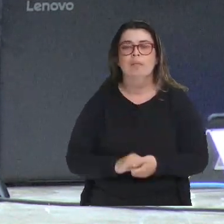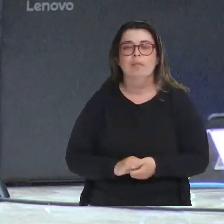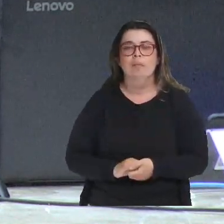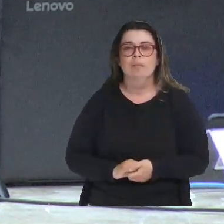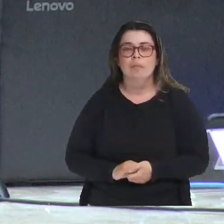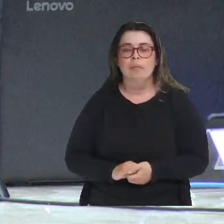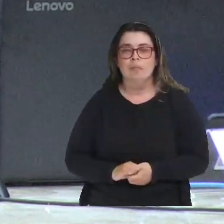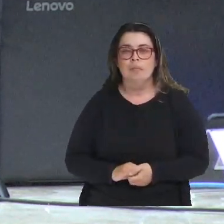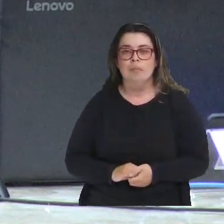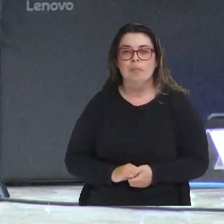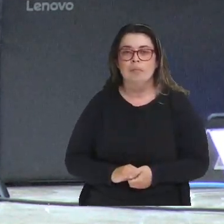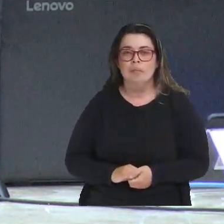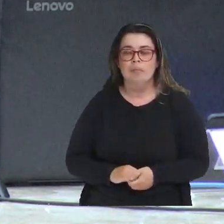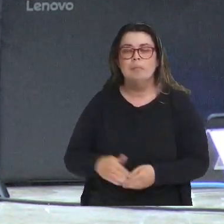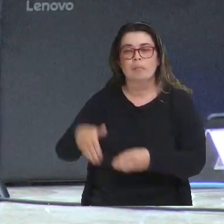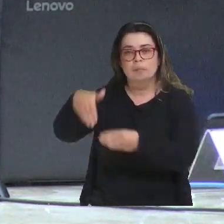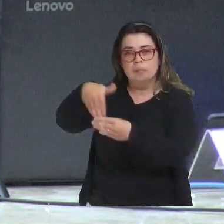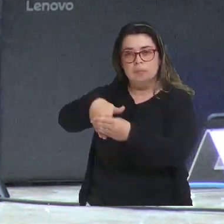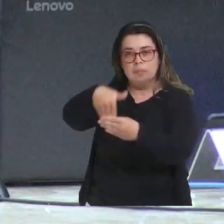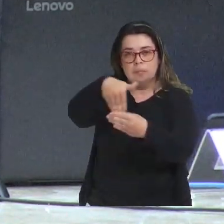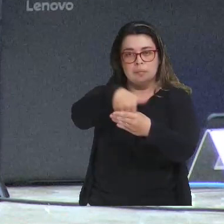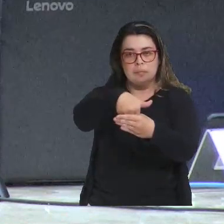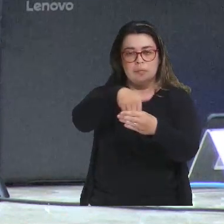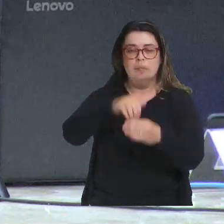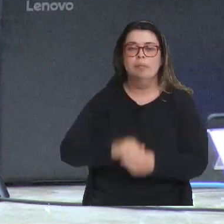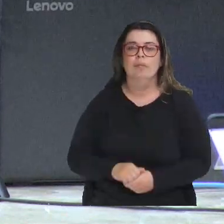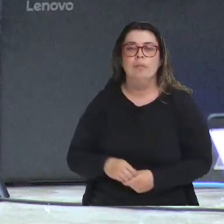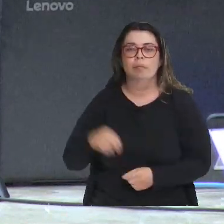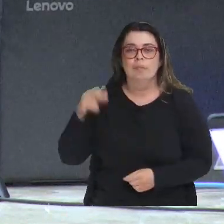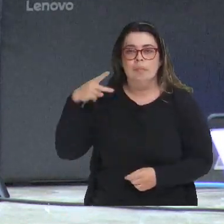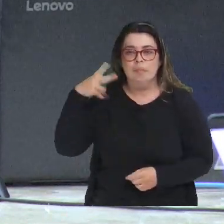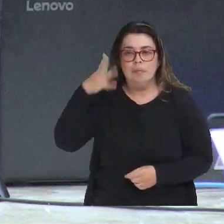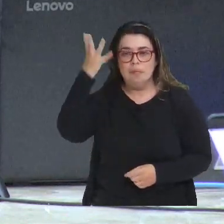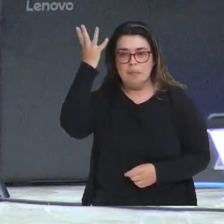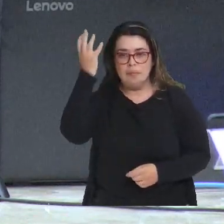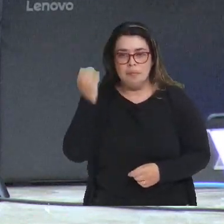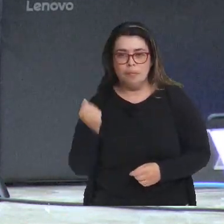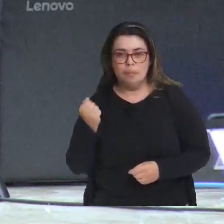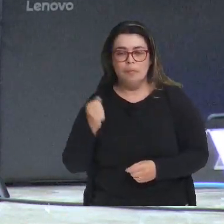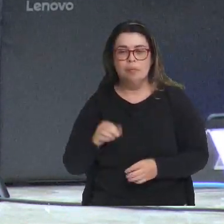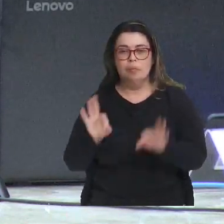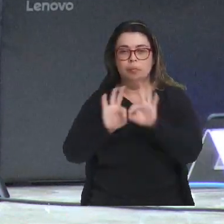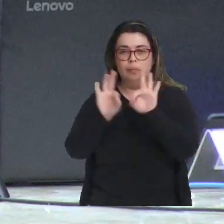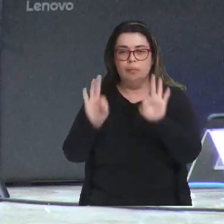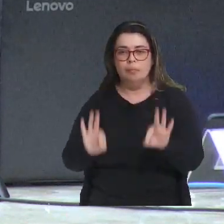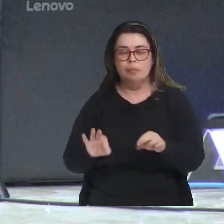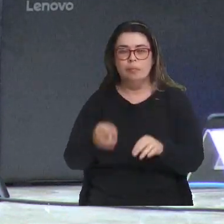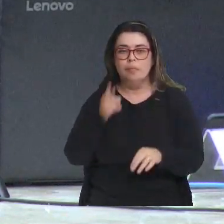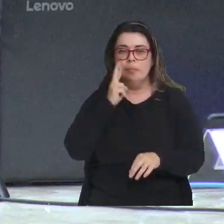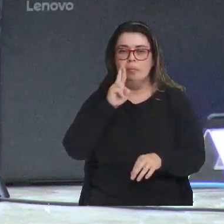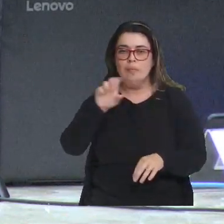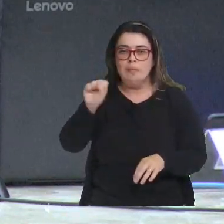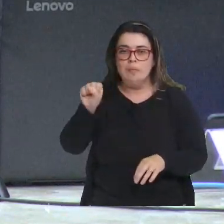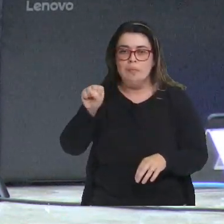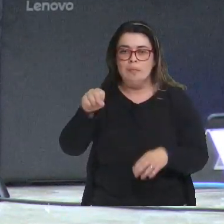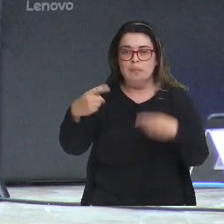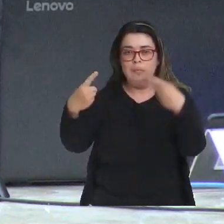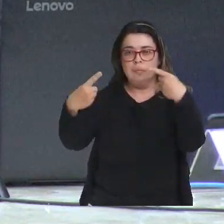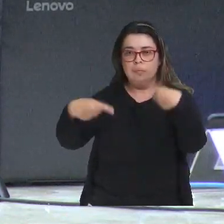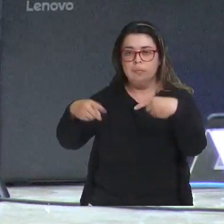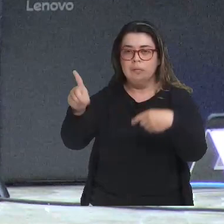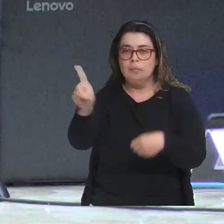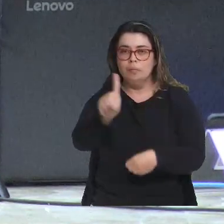proceda à chamada de votação. Os vereadores que forem favoráveis à aprovação do projeto respondam sim. Os que forem